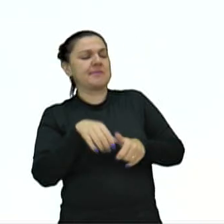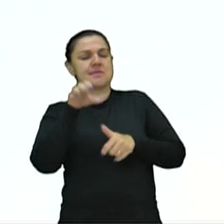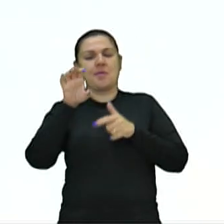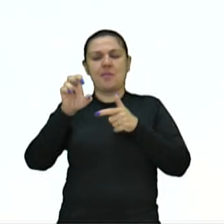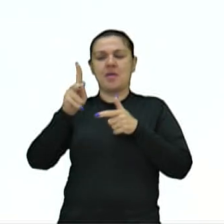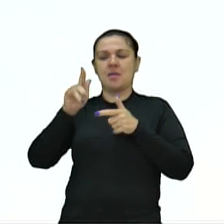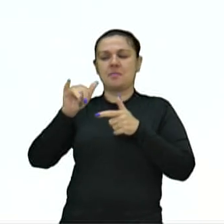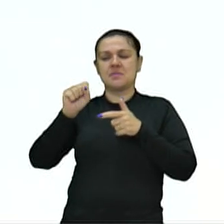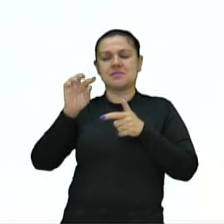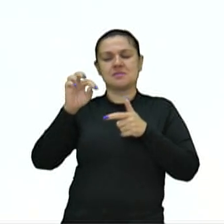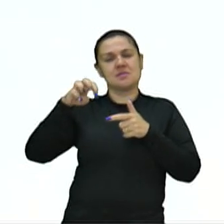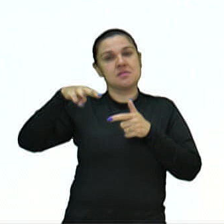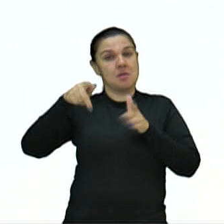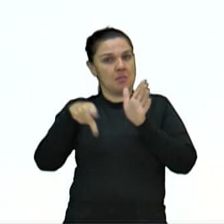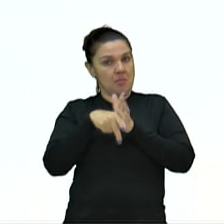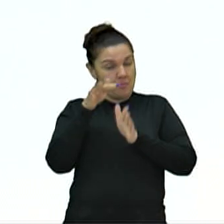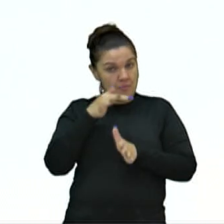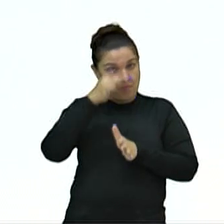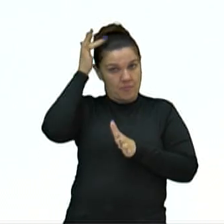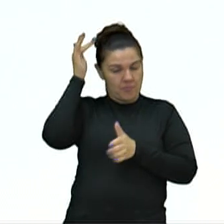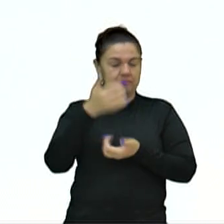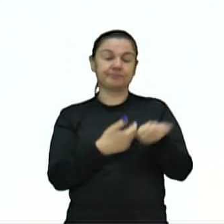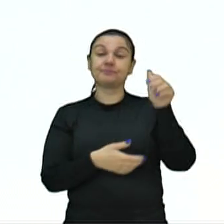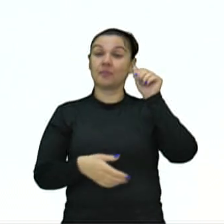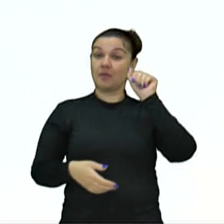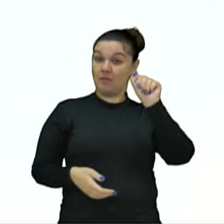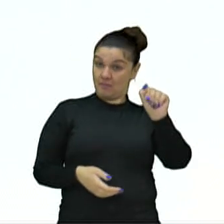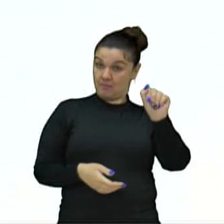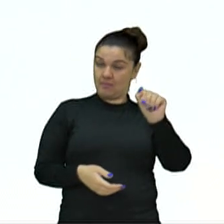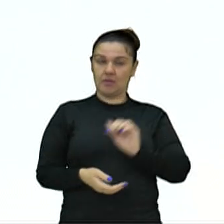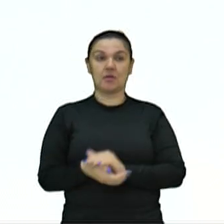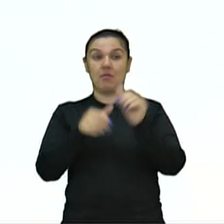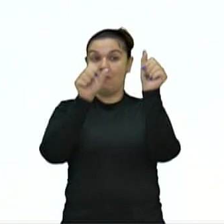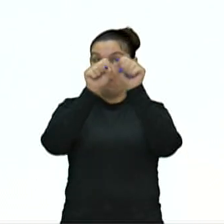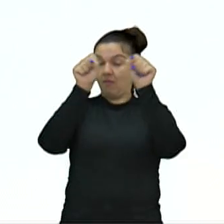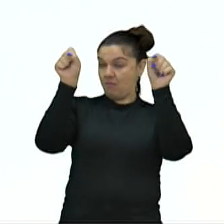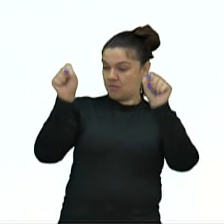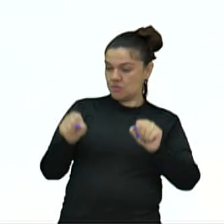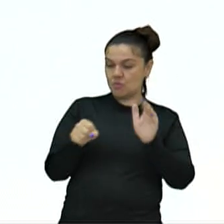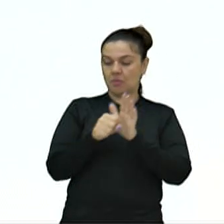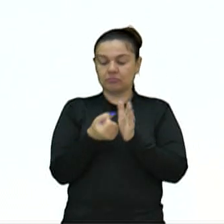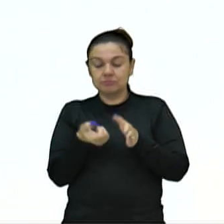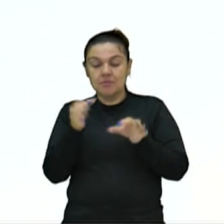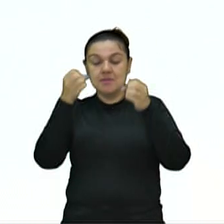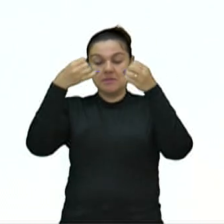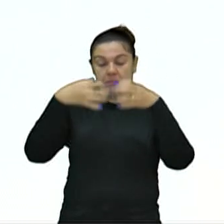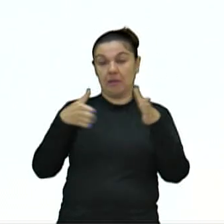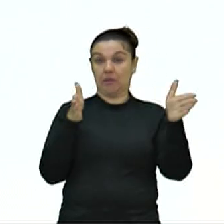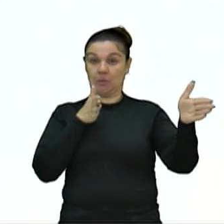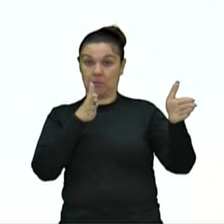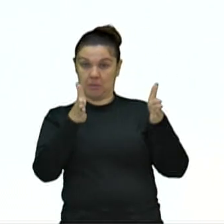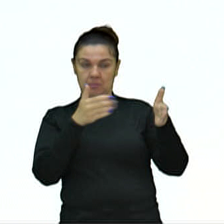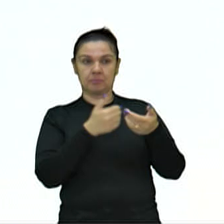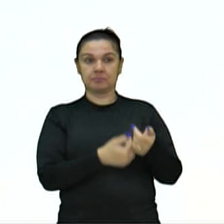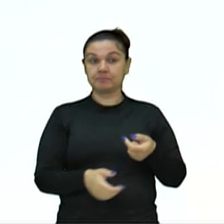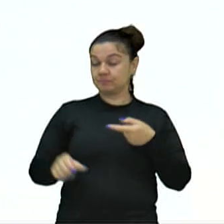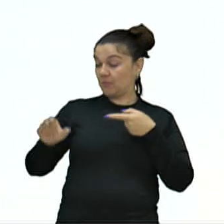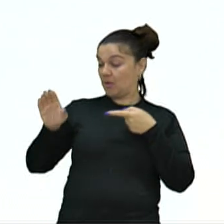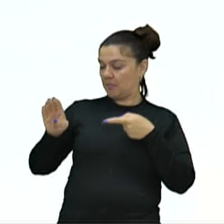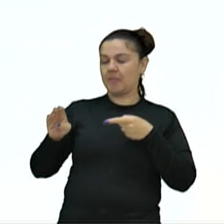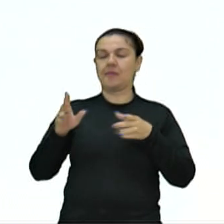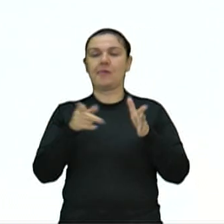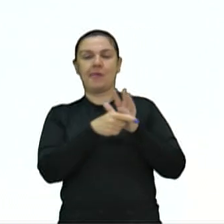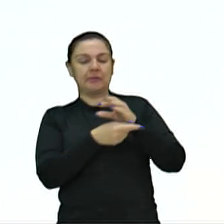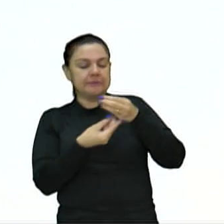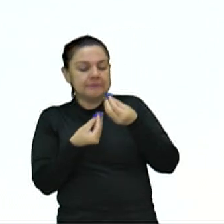no pensamento do Michel Foucault? Alternativa A é a estrutura na qual estão inseridos os discursos de um tempo? Ou alternativa B é